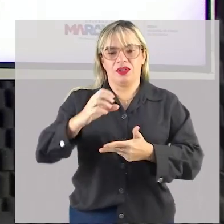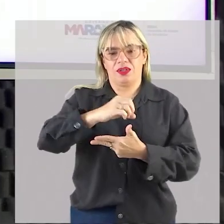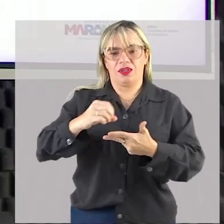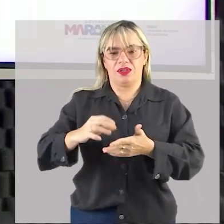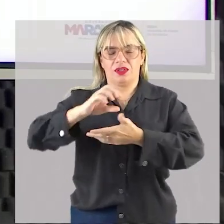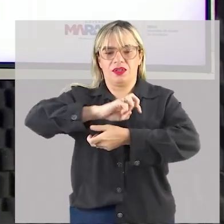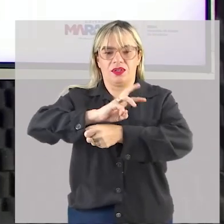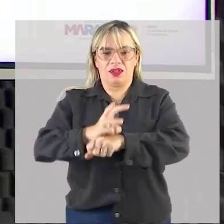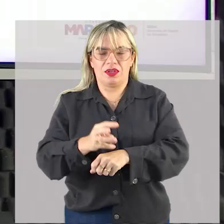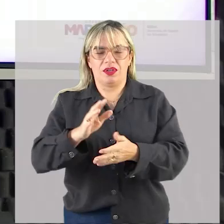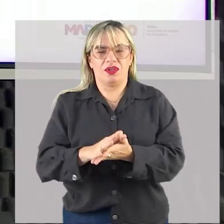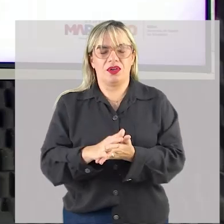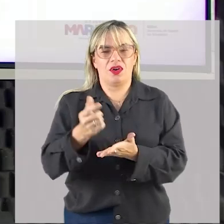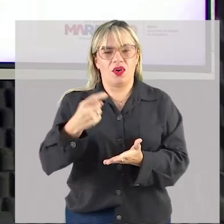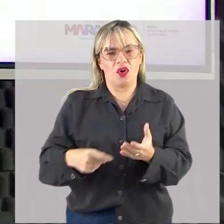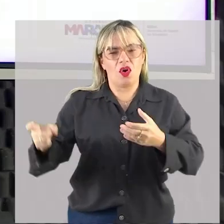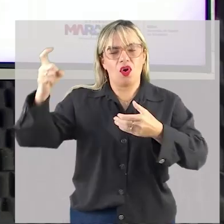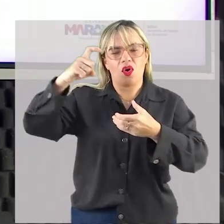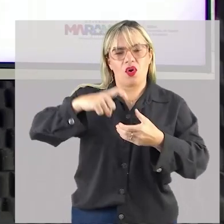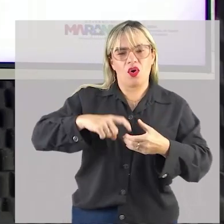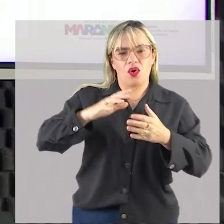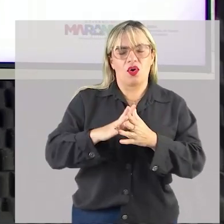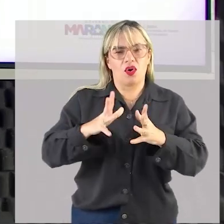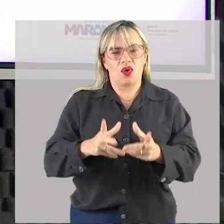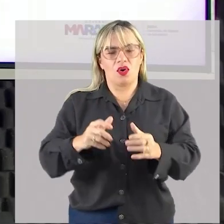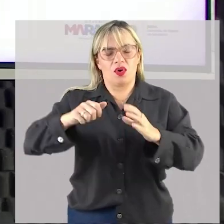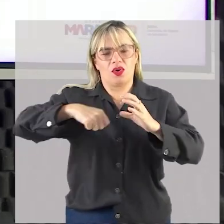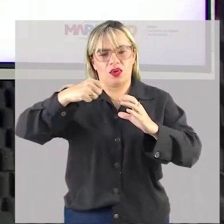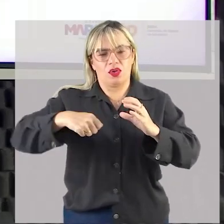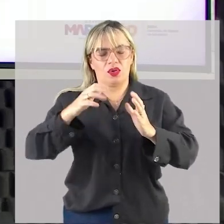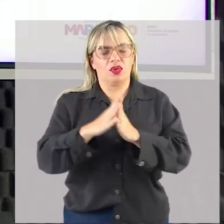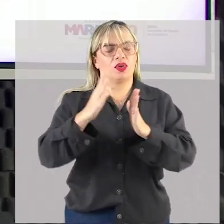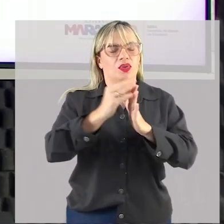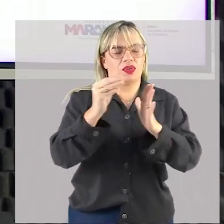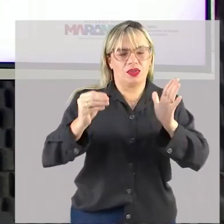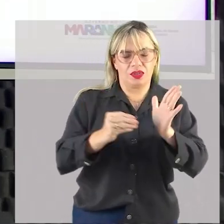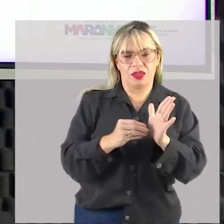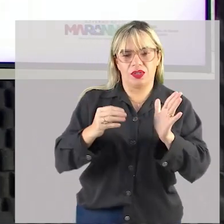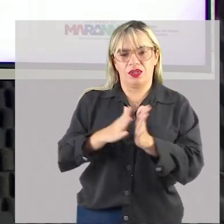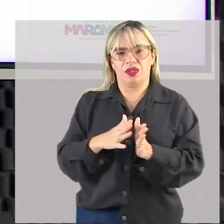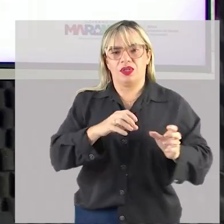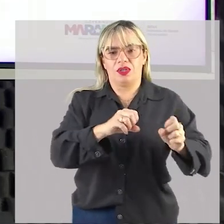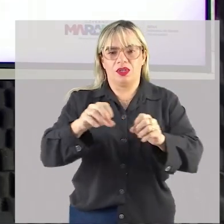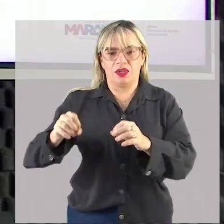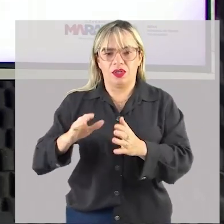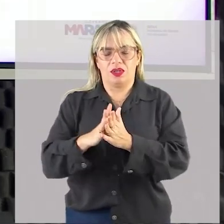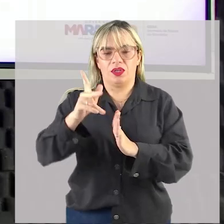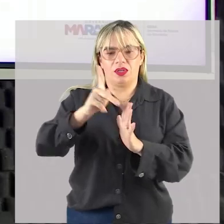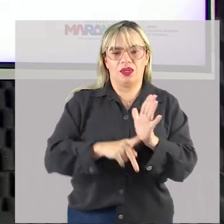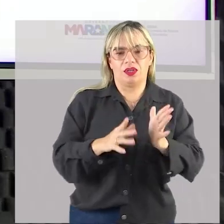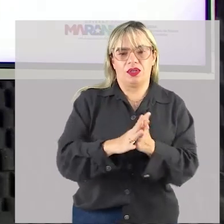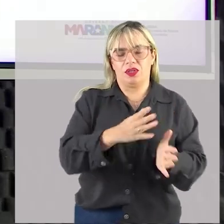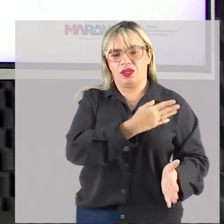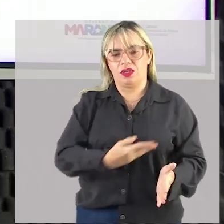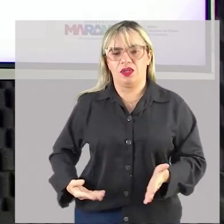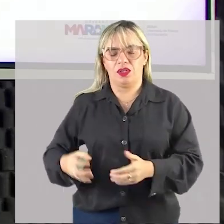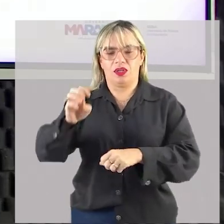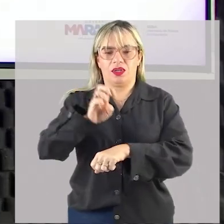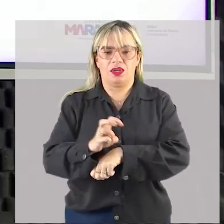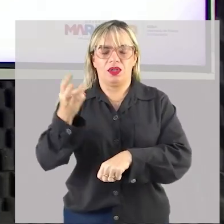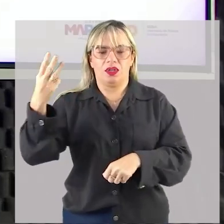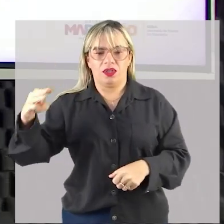primeiros vídeos para que você possa ver todos os conteúdos que a gente já mostrou, tá certo, gente? Isso é mais um projeto do Governo do Estado do Maranhão,